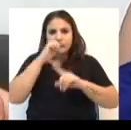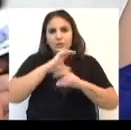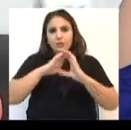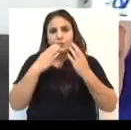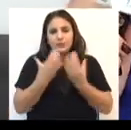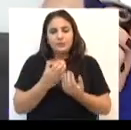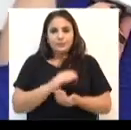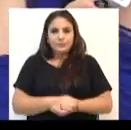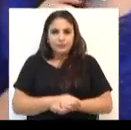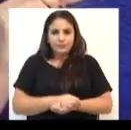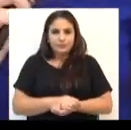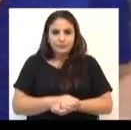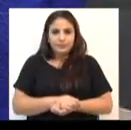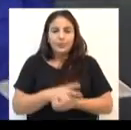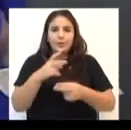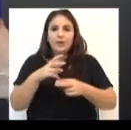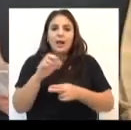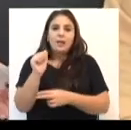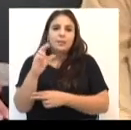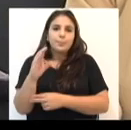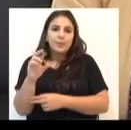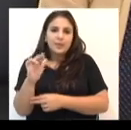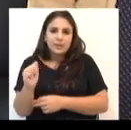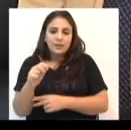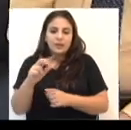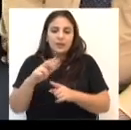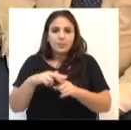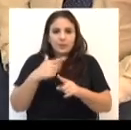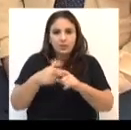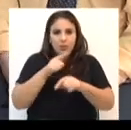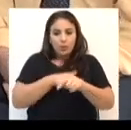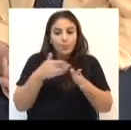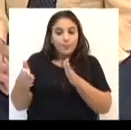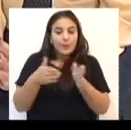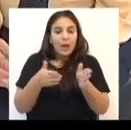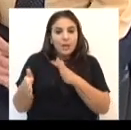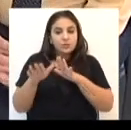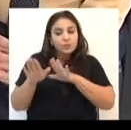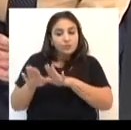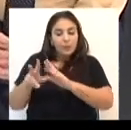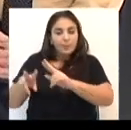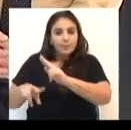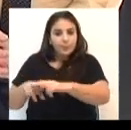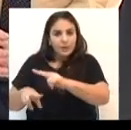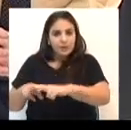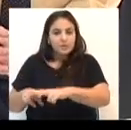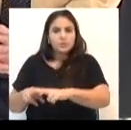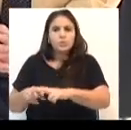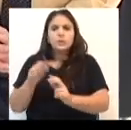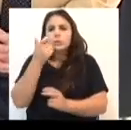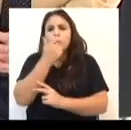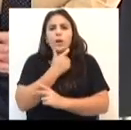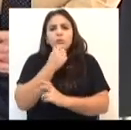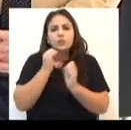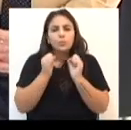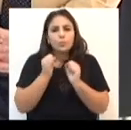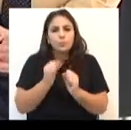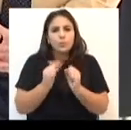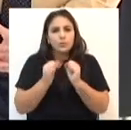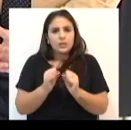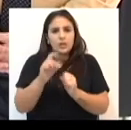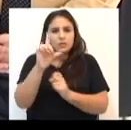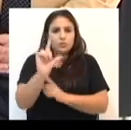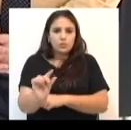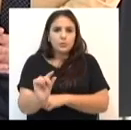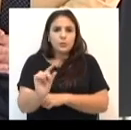criminalidade. E, vereadora Alberi Grando, então, além de aumentar o tempo de internação desses jovens que cometeram crimes hediondos, o que mais poderia ser feito